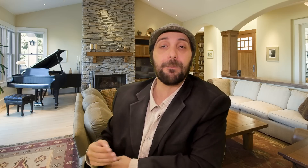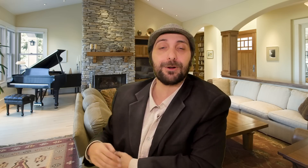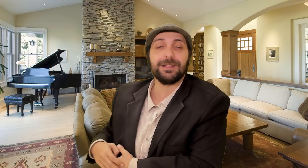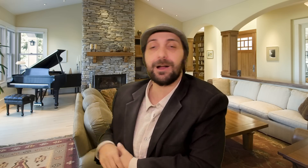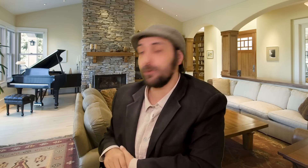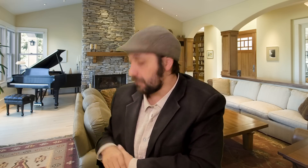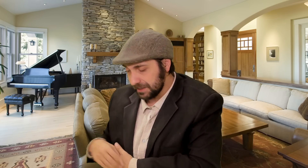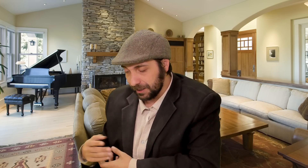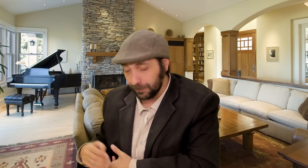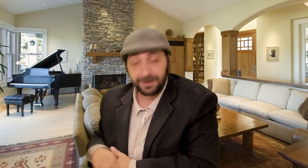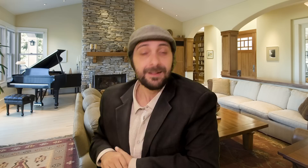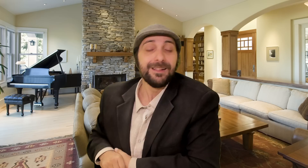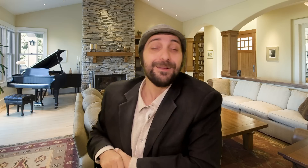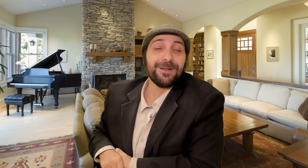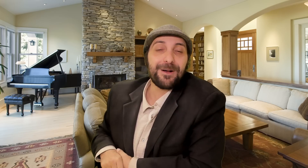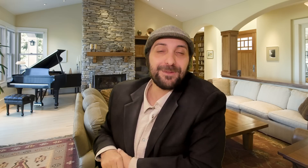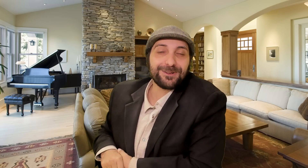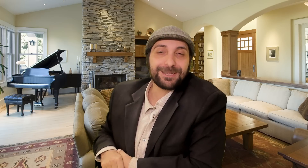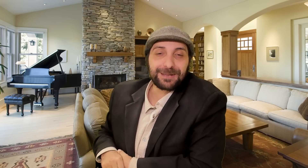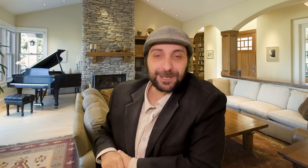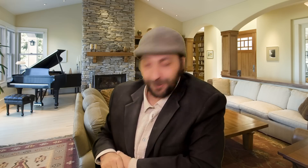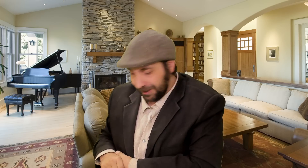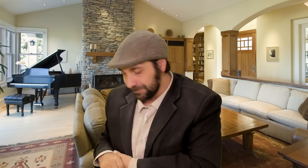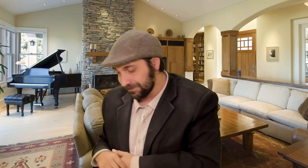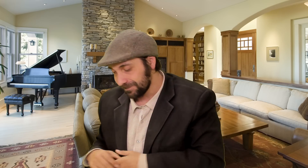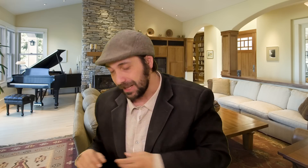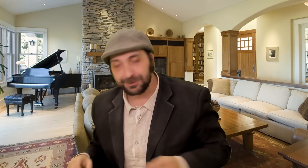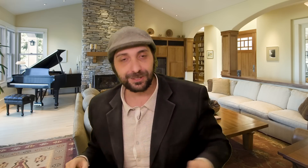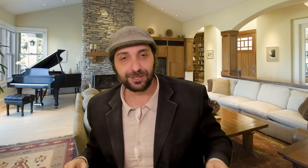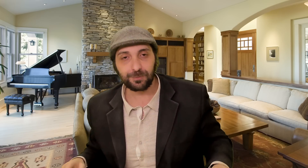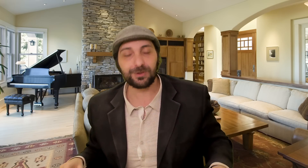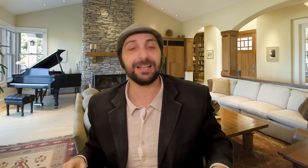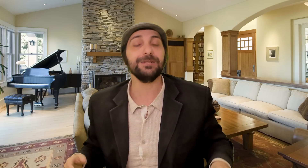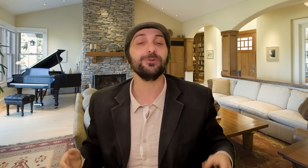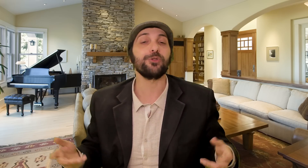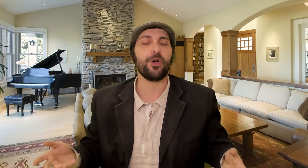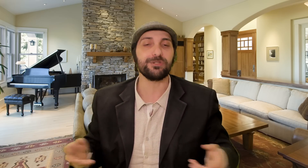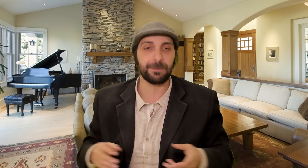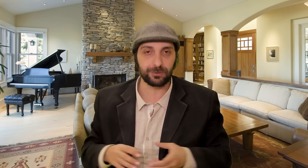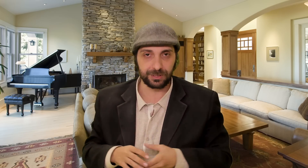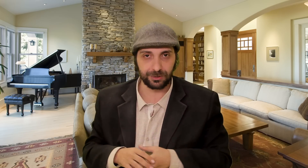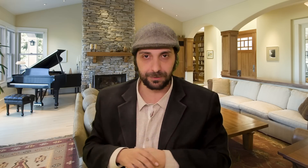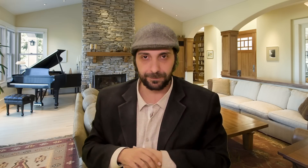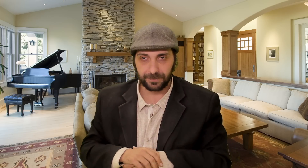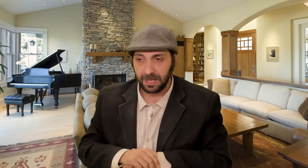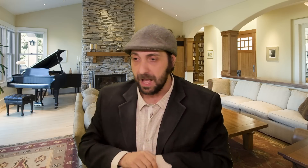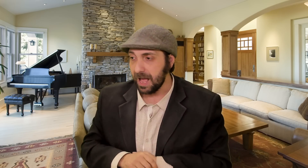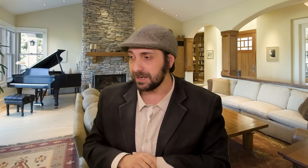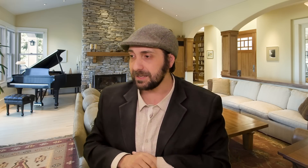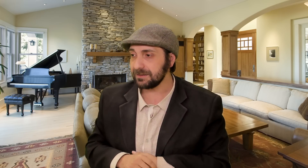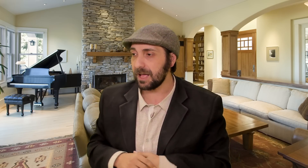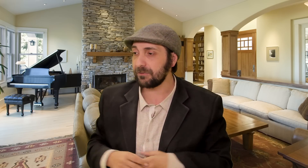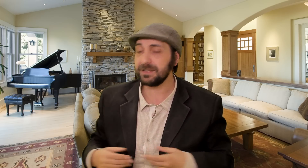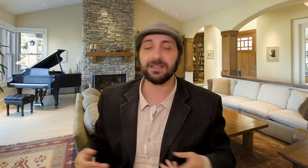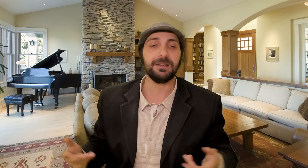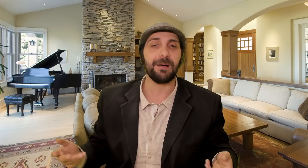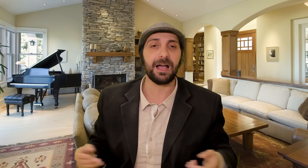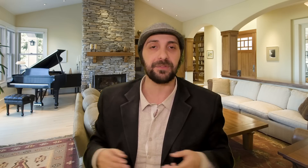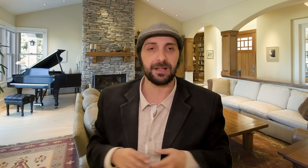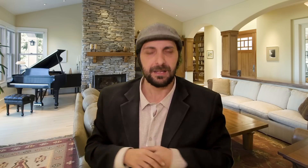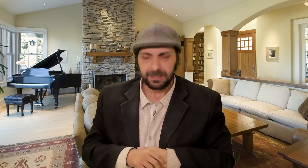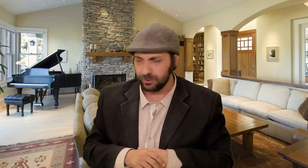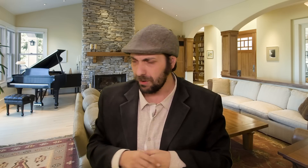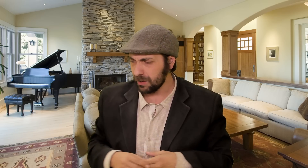Tribunal Federal meu amigo sabe o que é que rola é o seguinte porque além do notório Saber jurídico além da vida